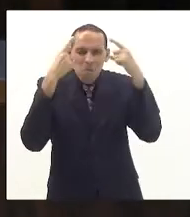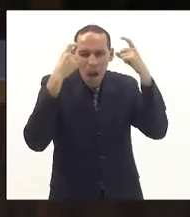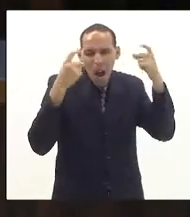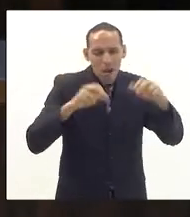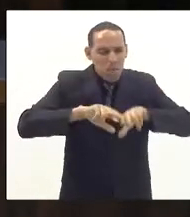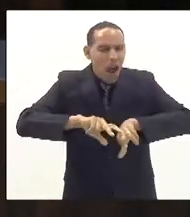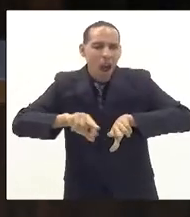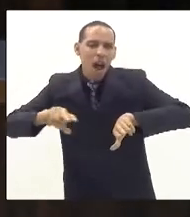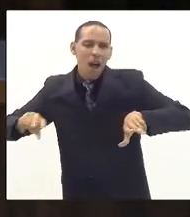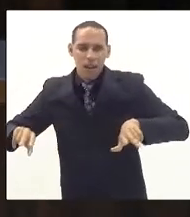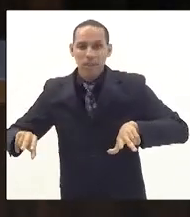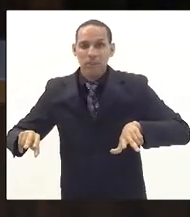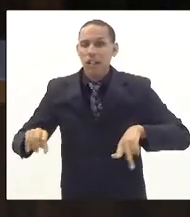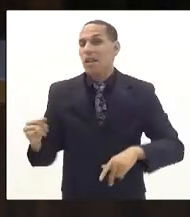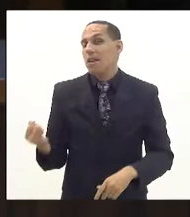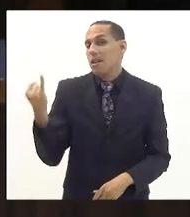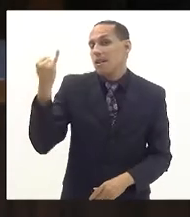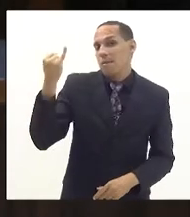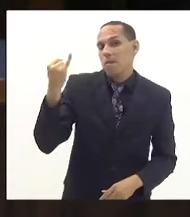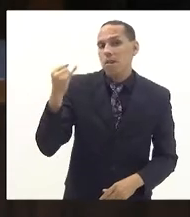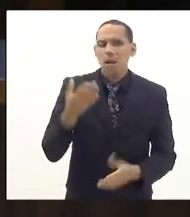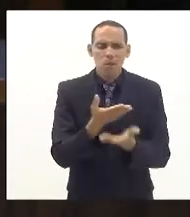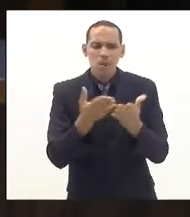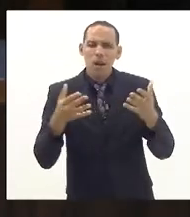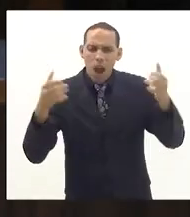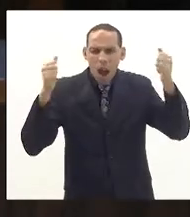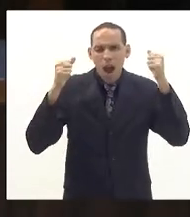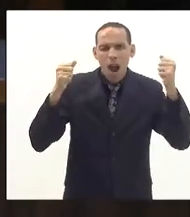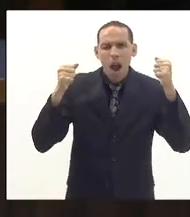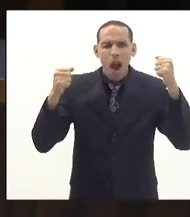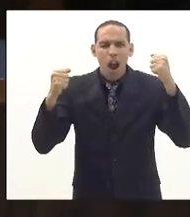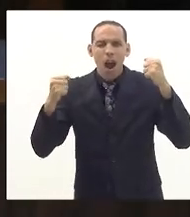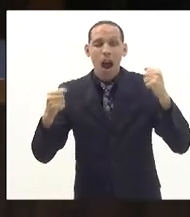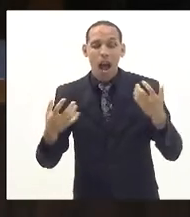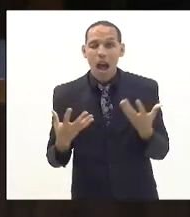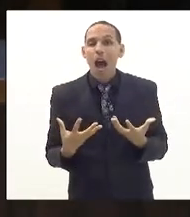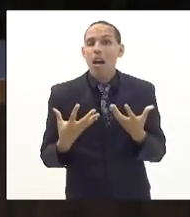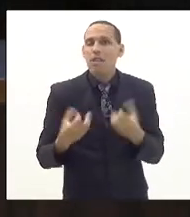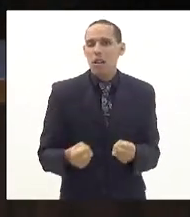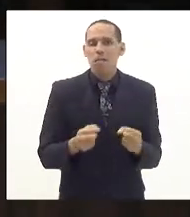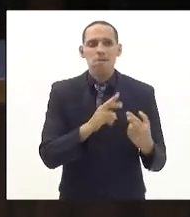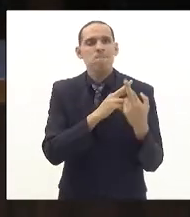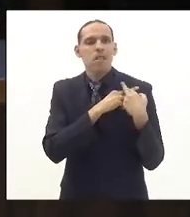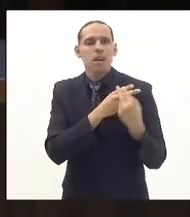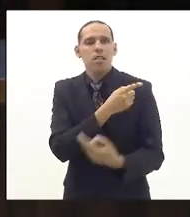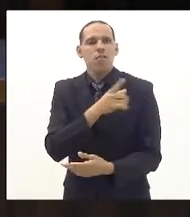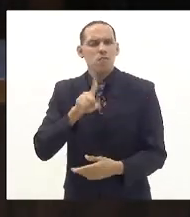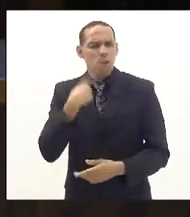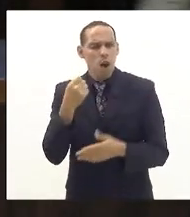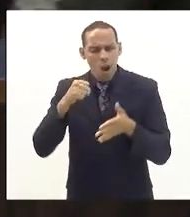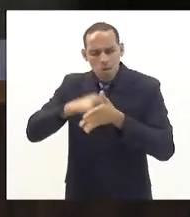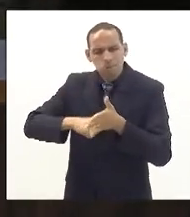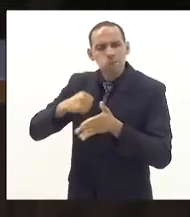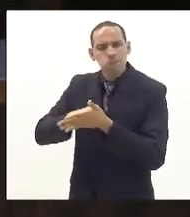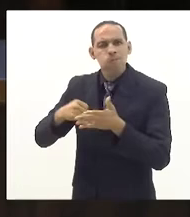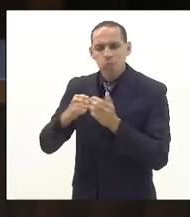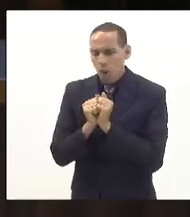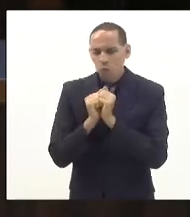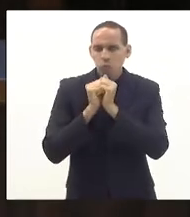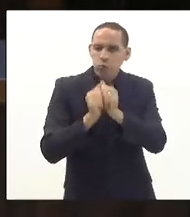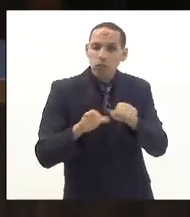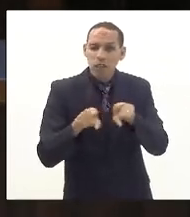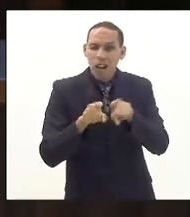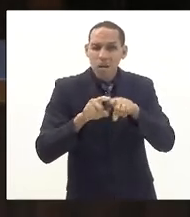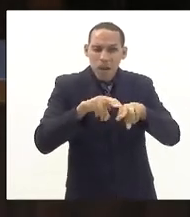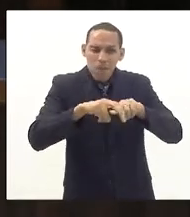muito importante que cada torcida aqui assuma essa responsabilidade para que a gente possa combater e possa